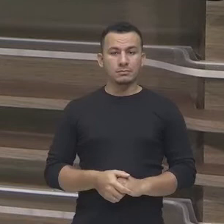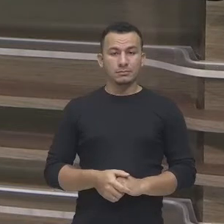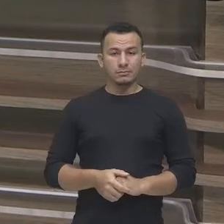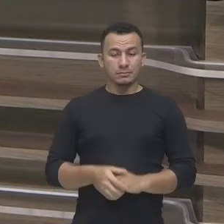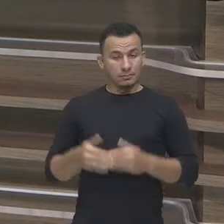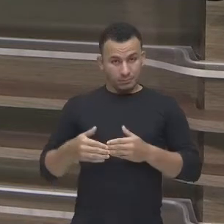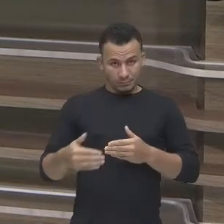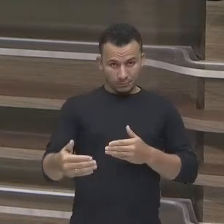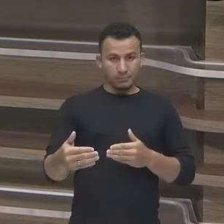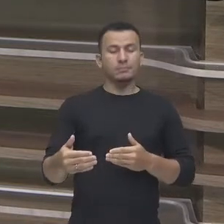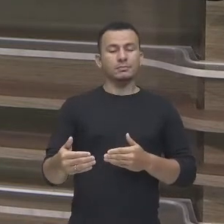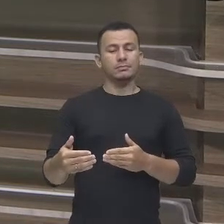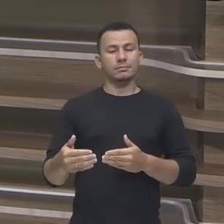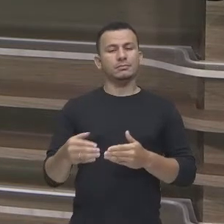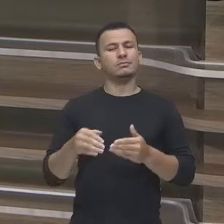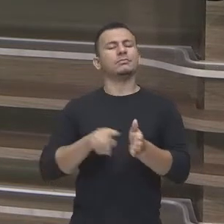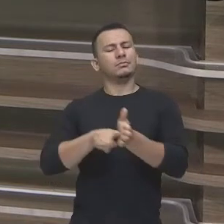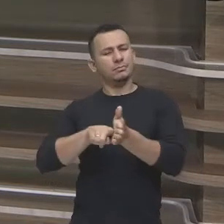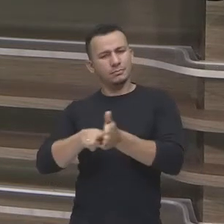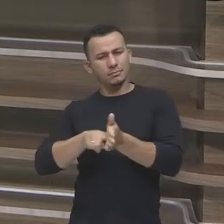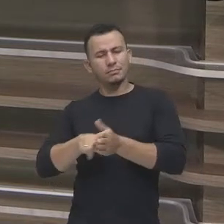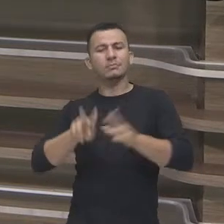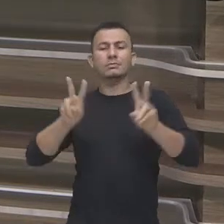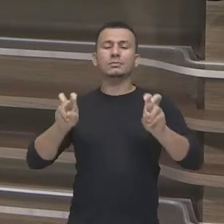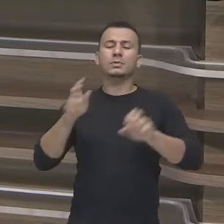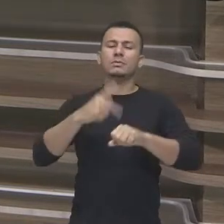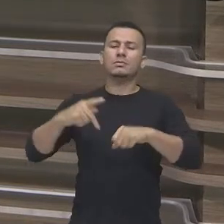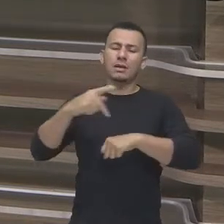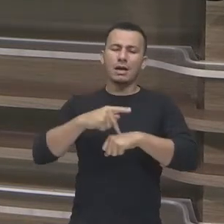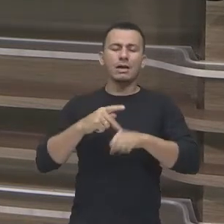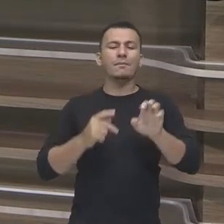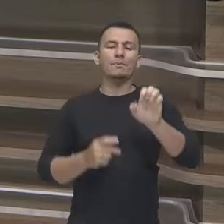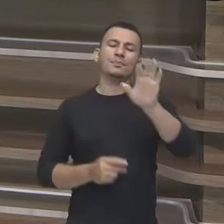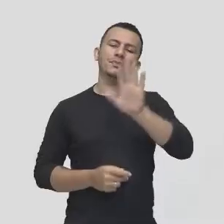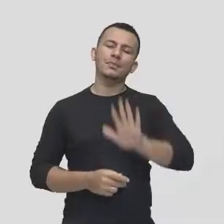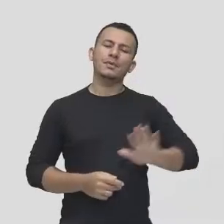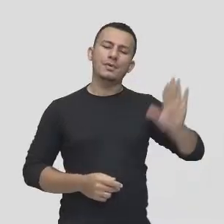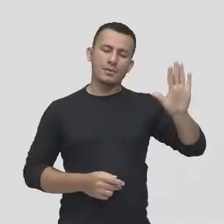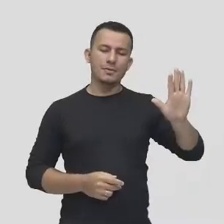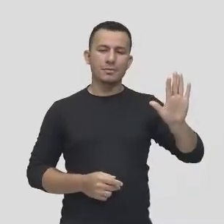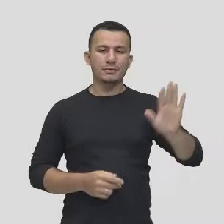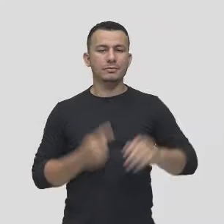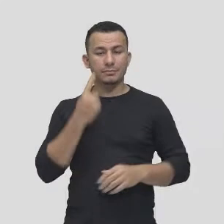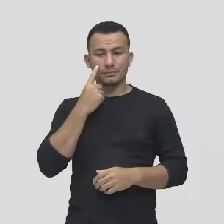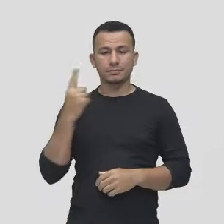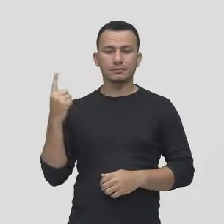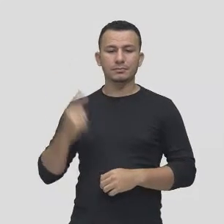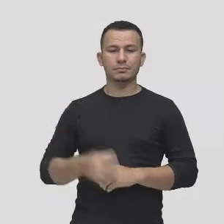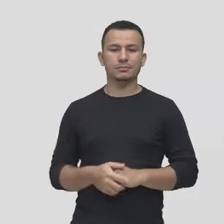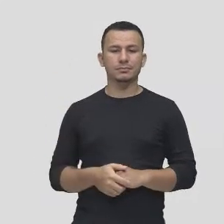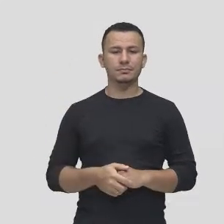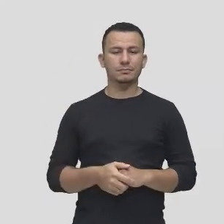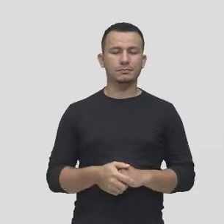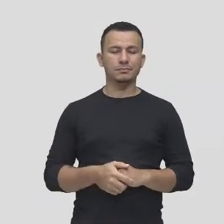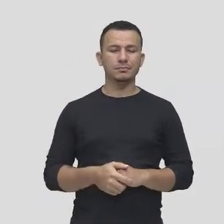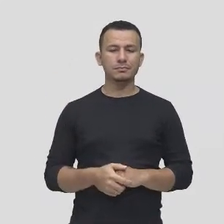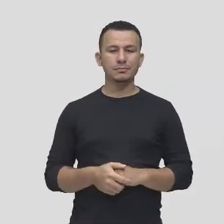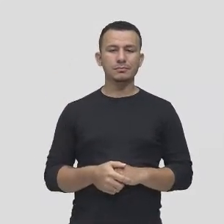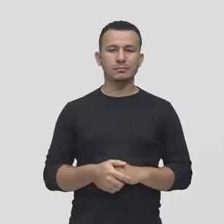então verificando mais informações sobre esses países da Europa Oriental na próxima tela, né? A gente observa